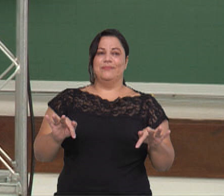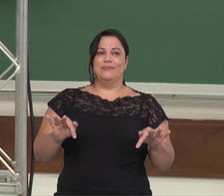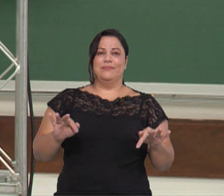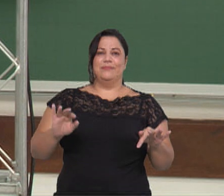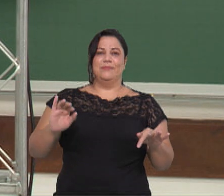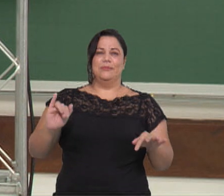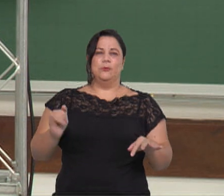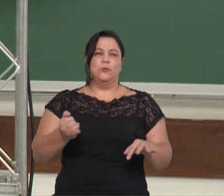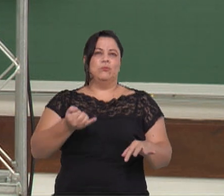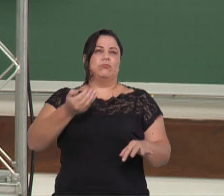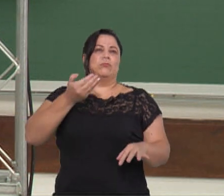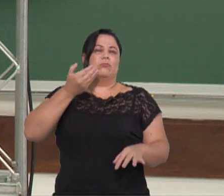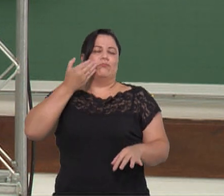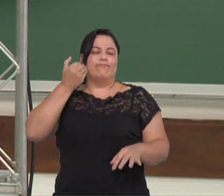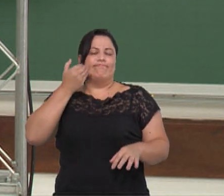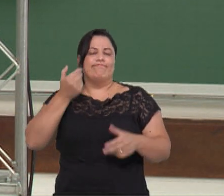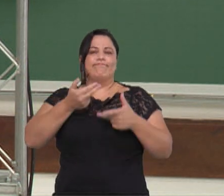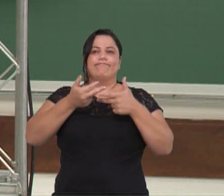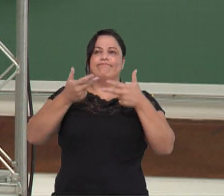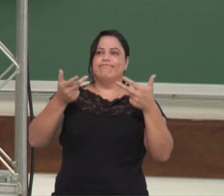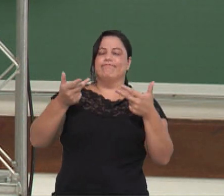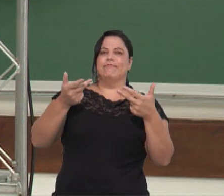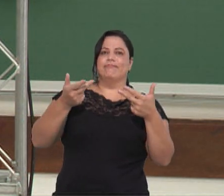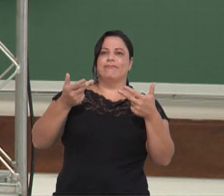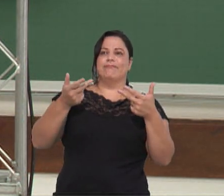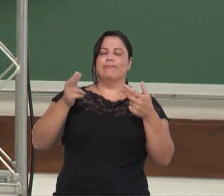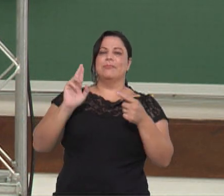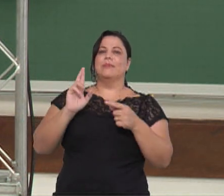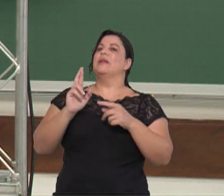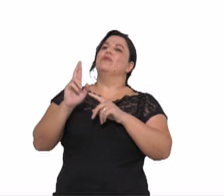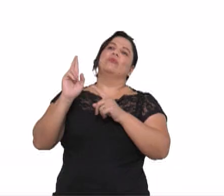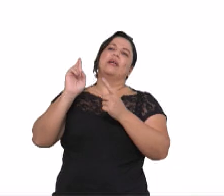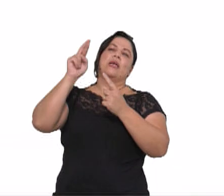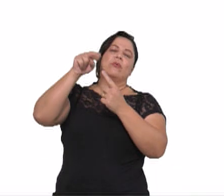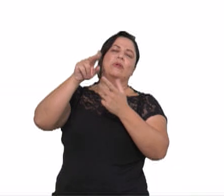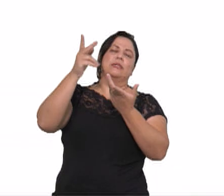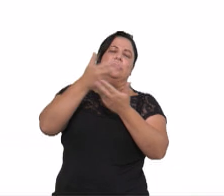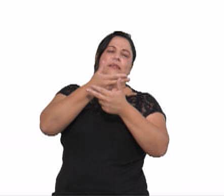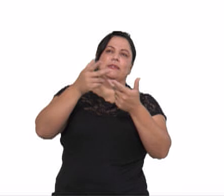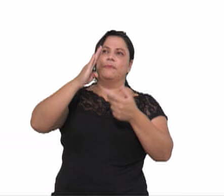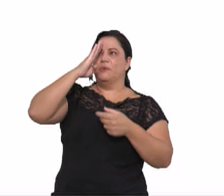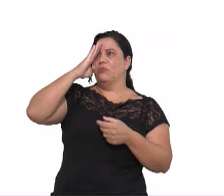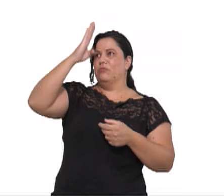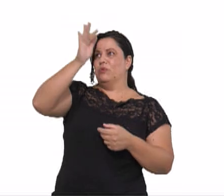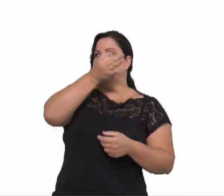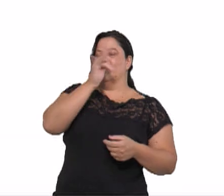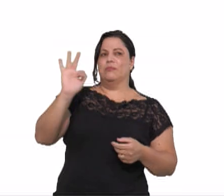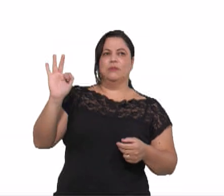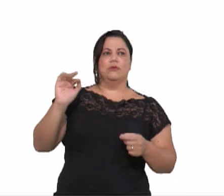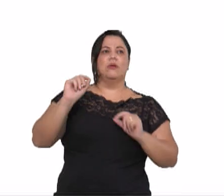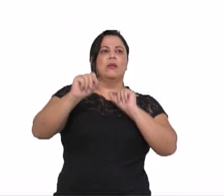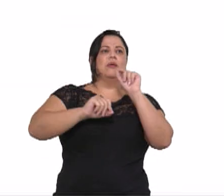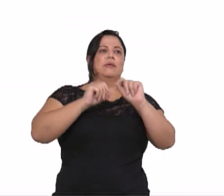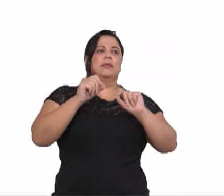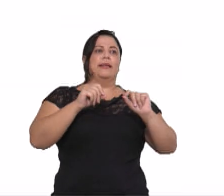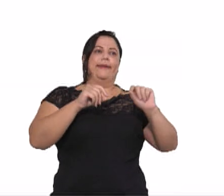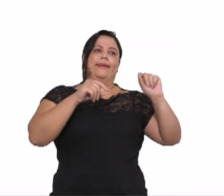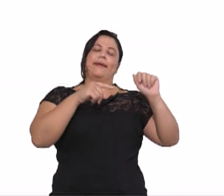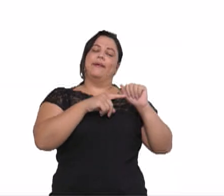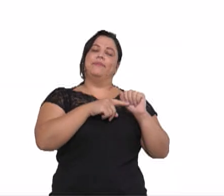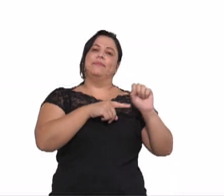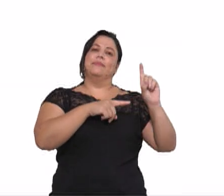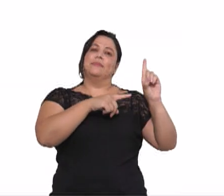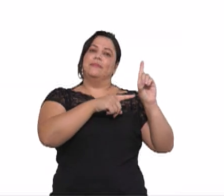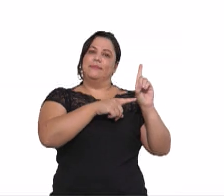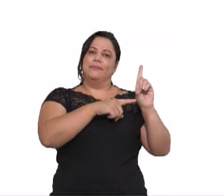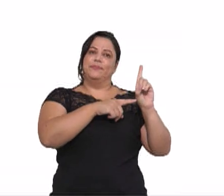dos direitos aos franceses. Declaração dos Direitos do Homem e do Cidadão, que é a questão correta. Por quê?